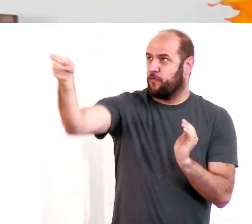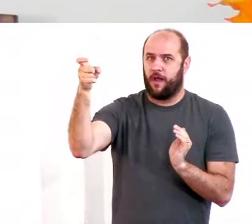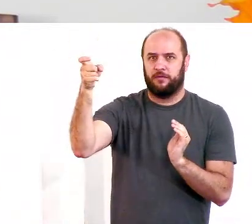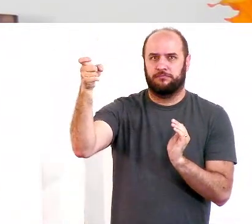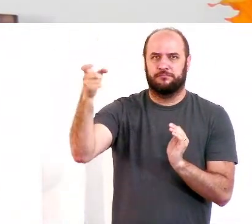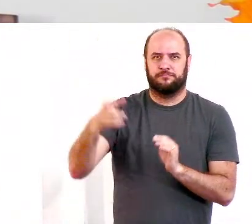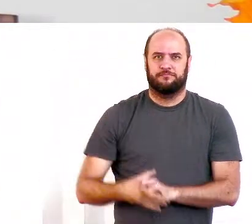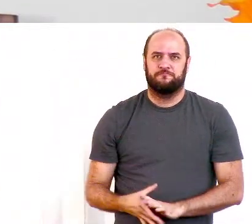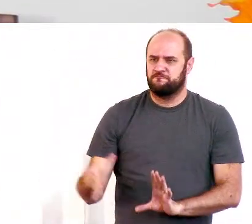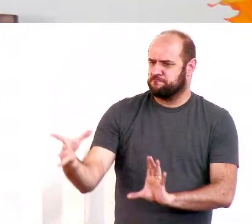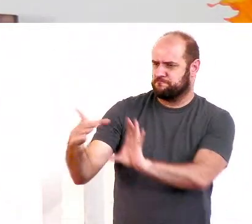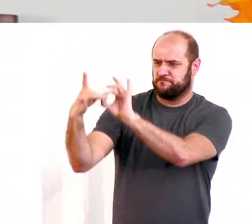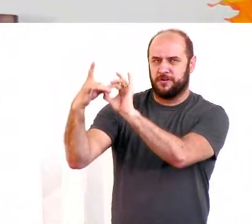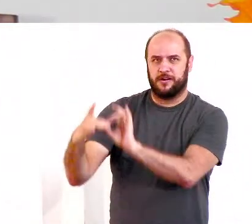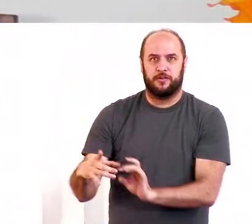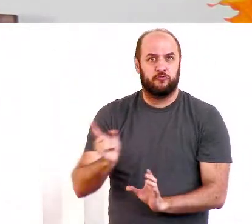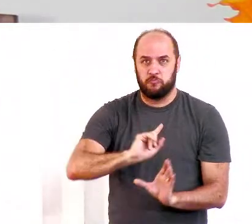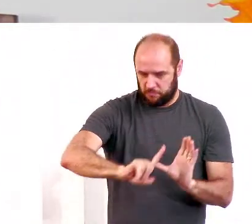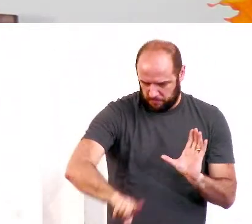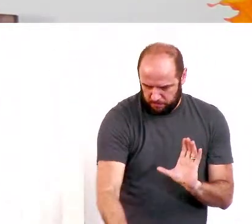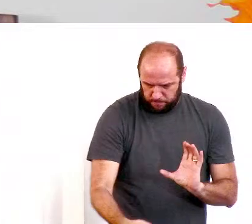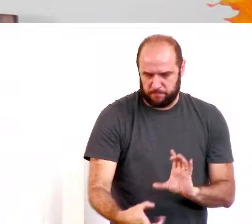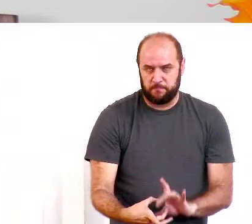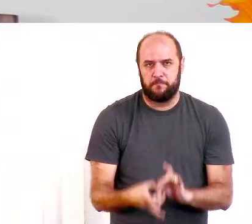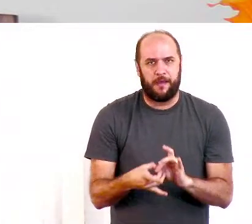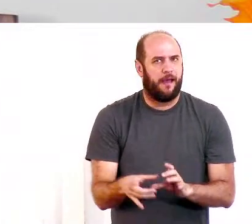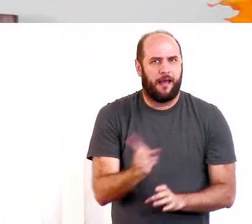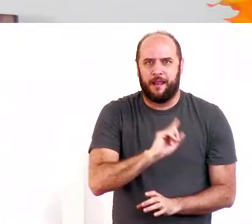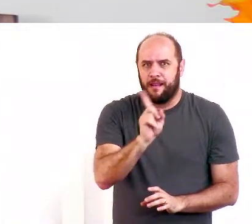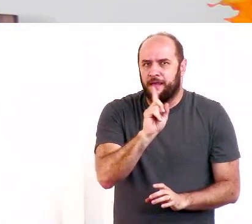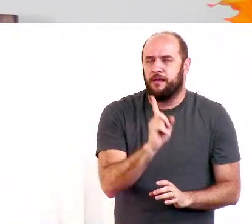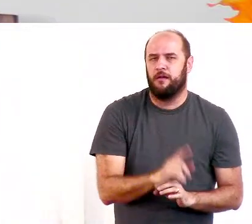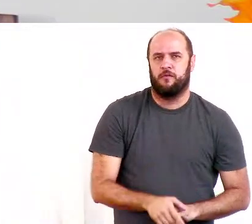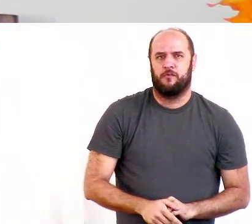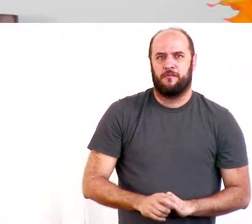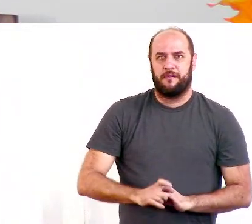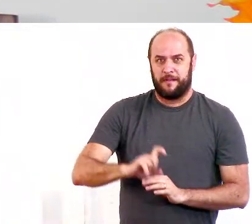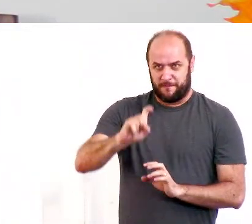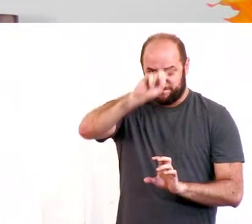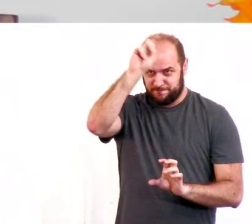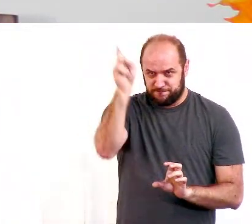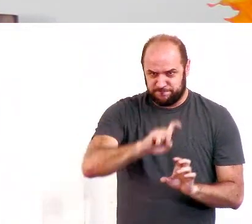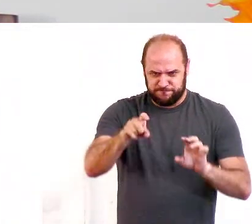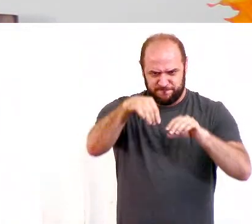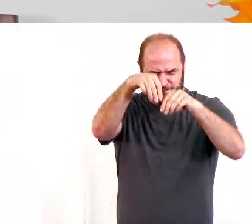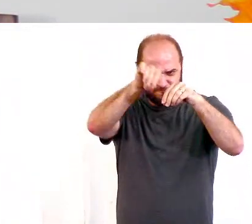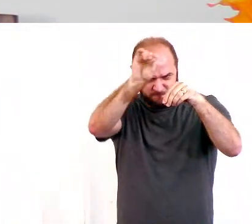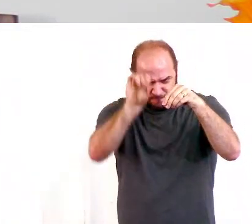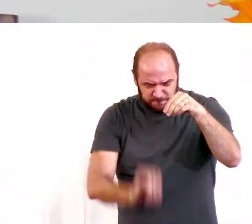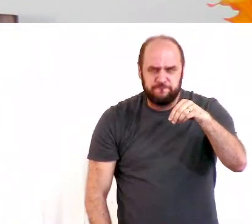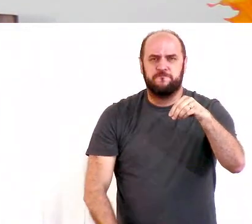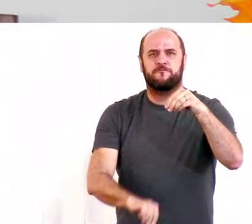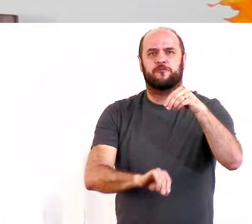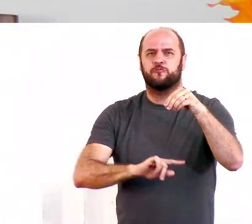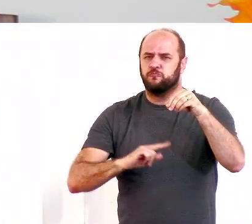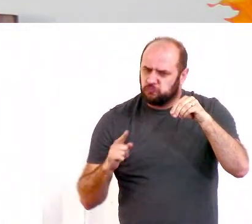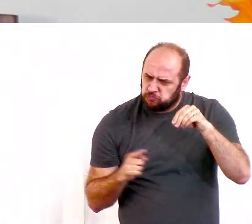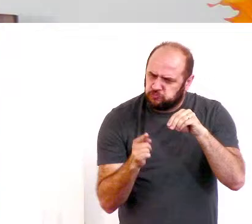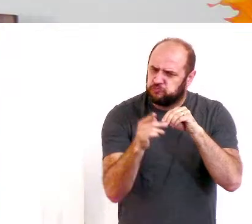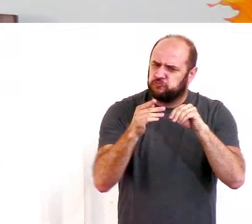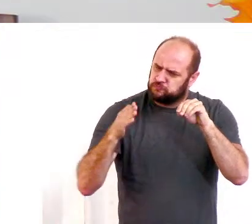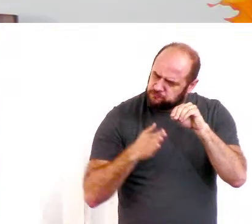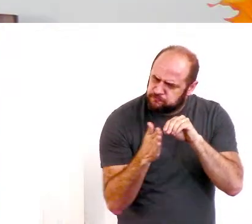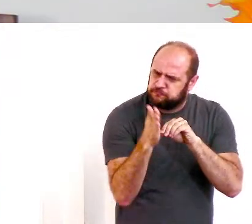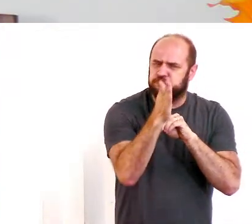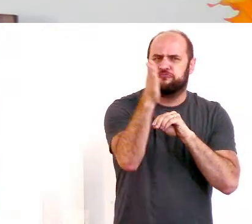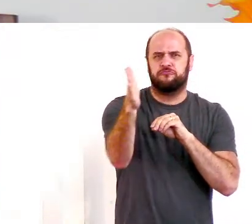A âncora não foi para o fundo do mar. A âncora rasgou o véu, atravessou, foi ao Santo dos Santos, não